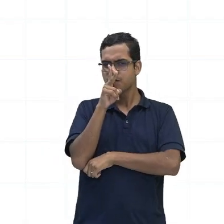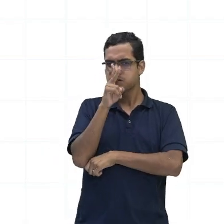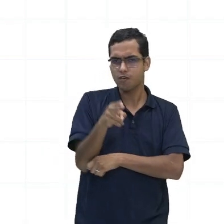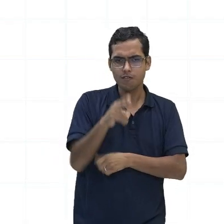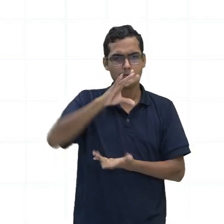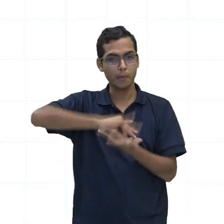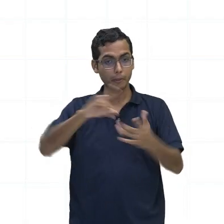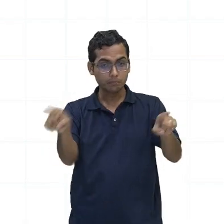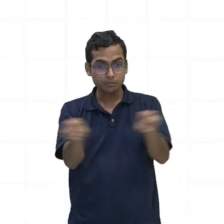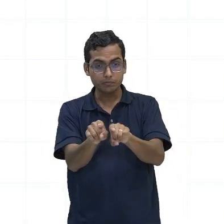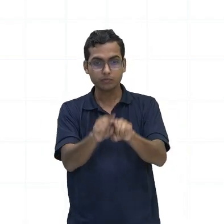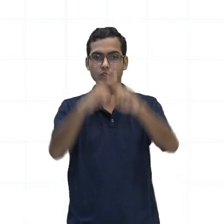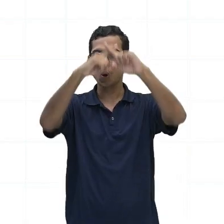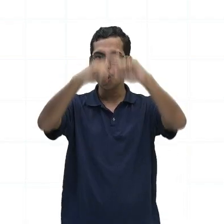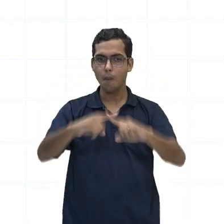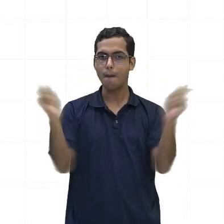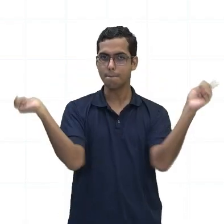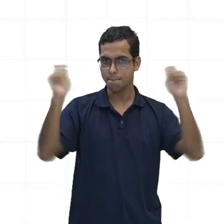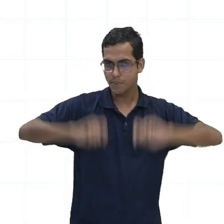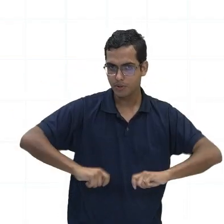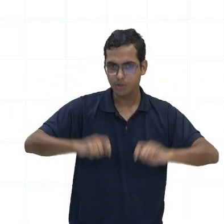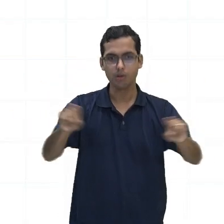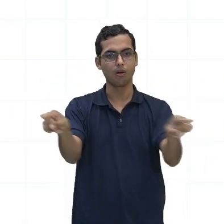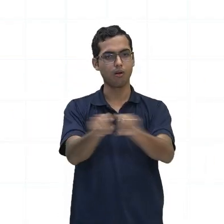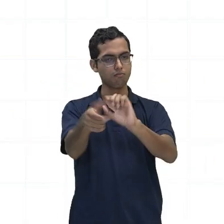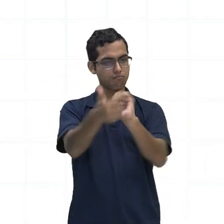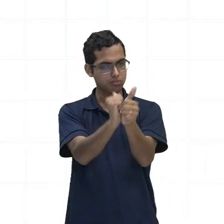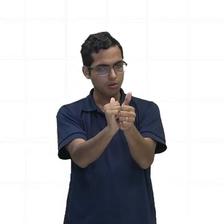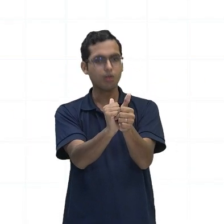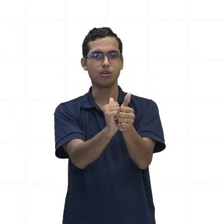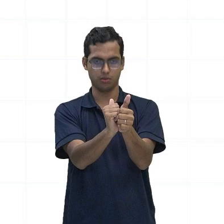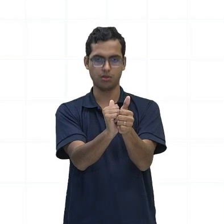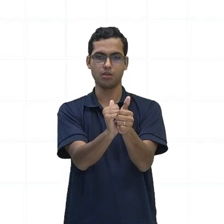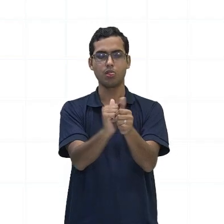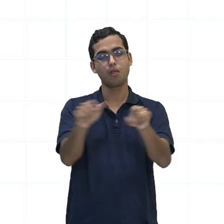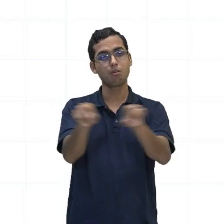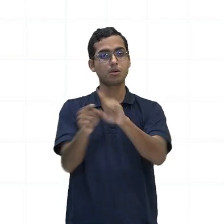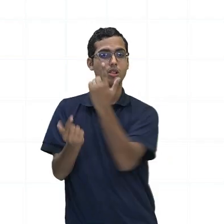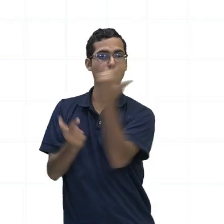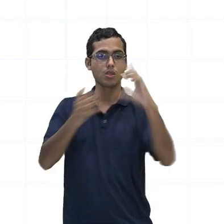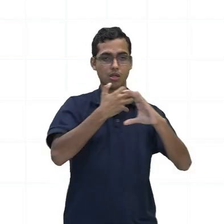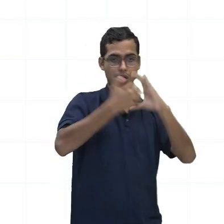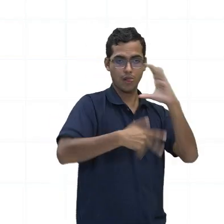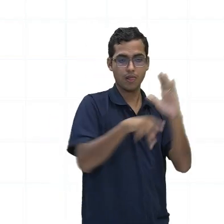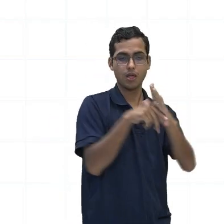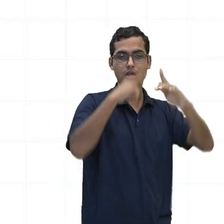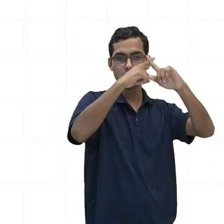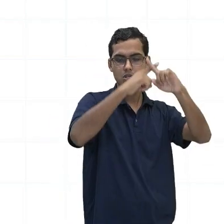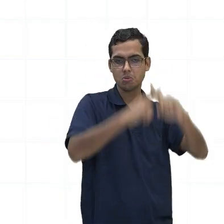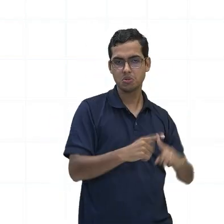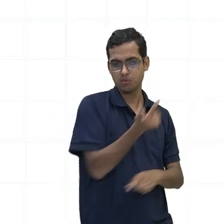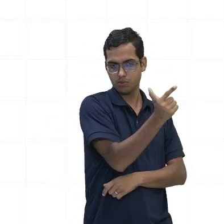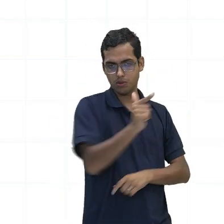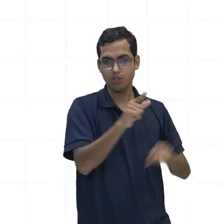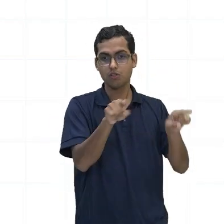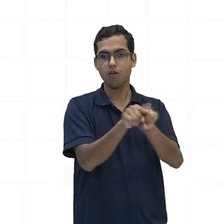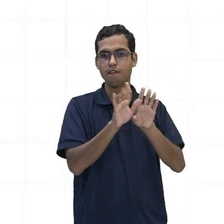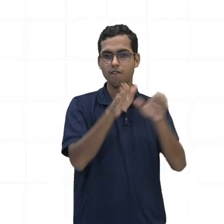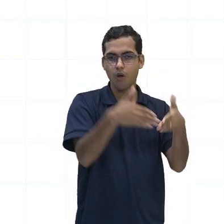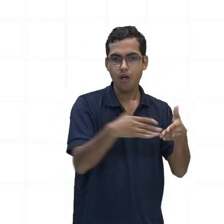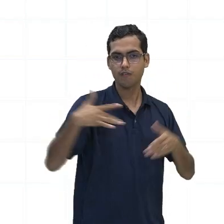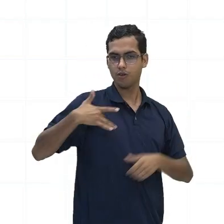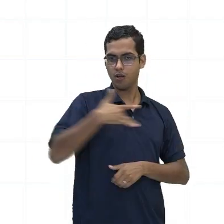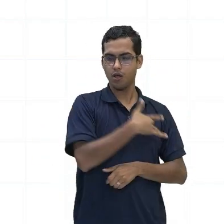ser competitiva, caracterizada como esporte, e não competitiva, como exercício físico em prol da saúde e